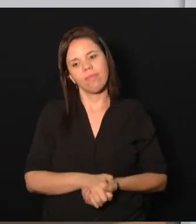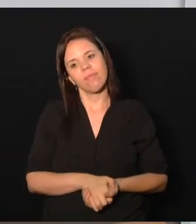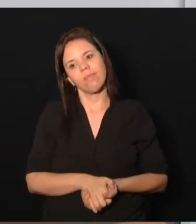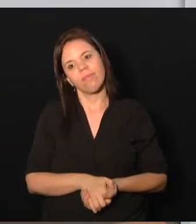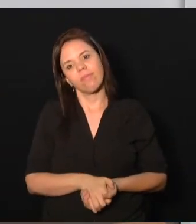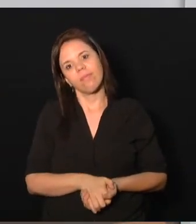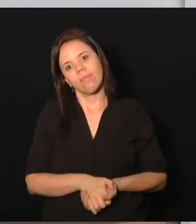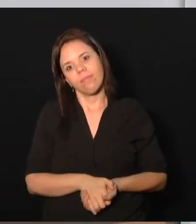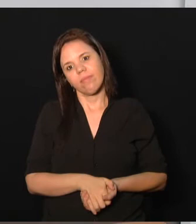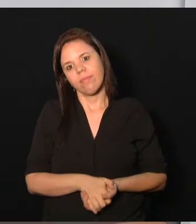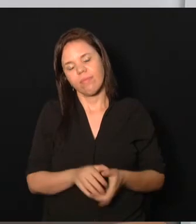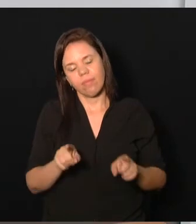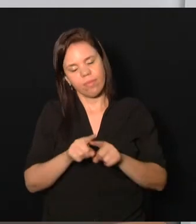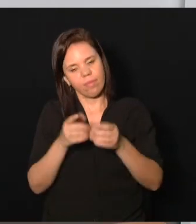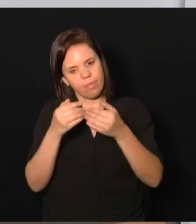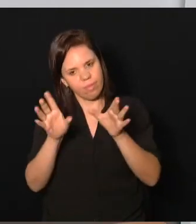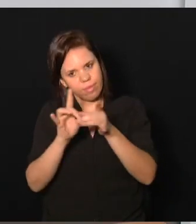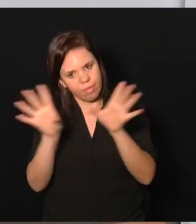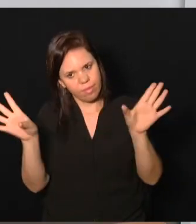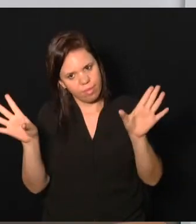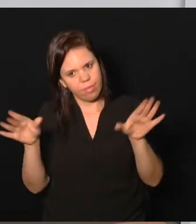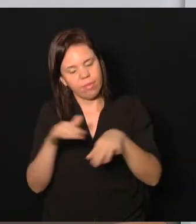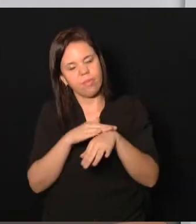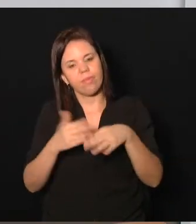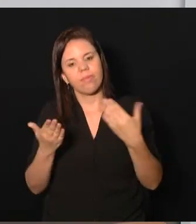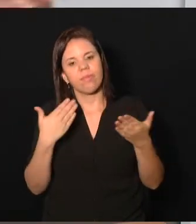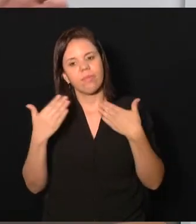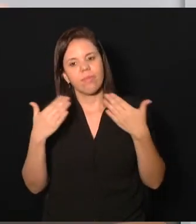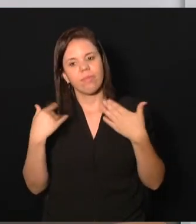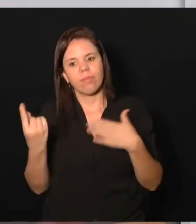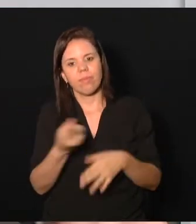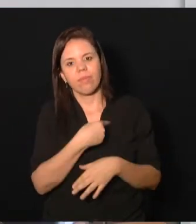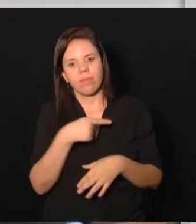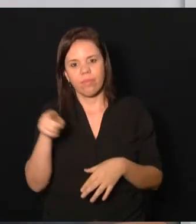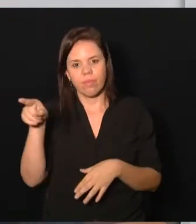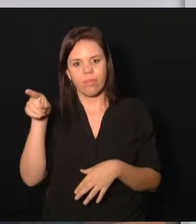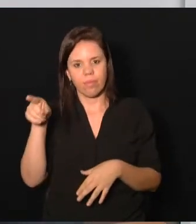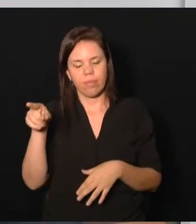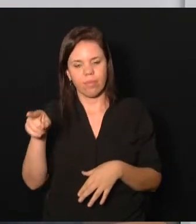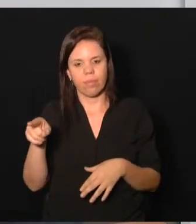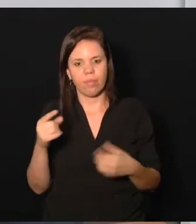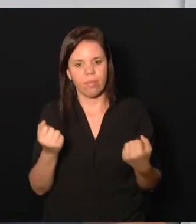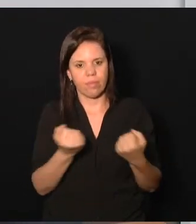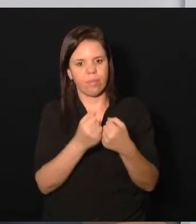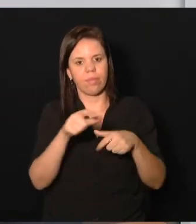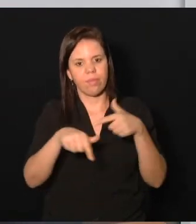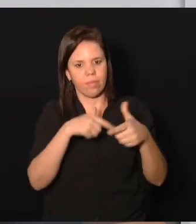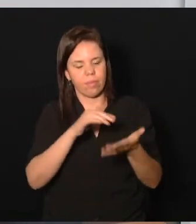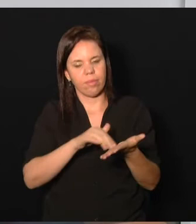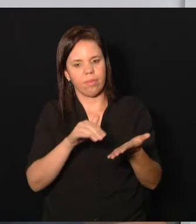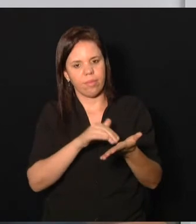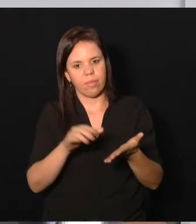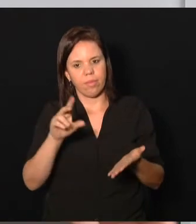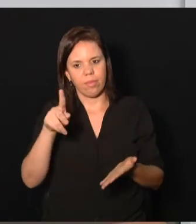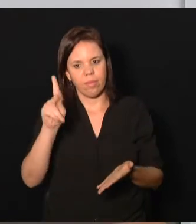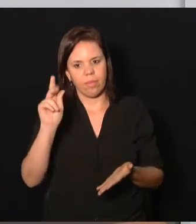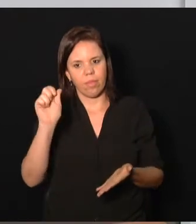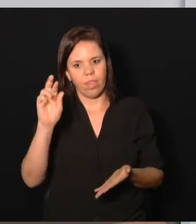de estar à disposição e conversar com a gente. Você também é assessora, né? Qual que é o seu nome?